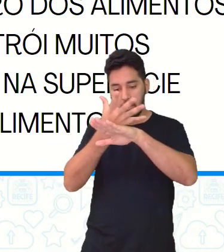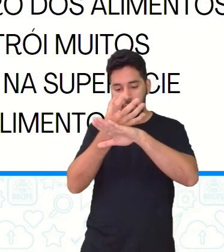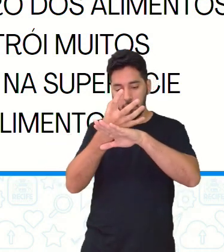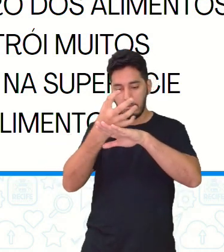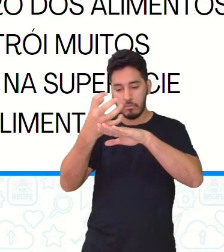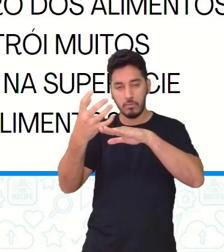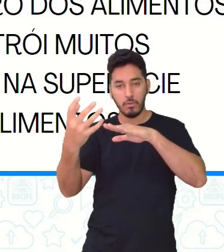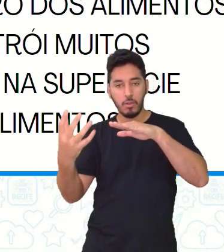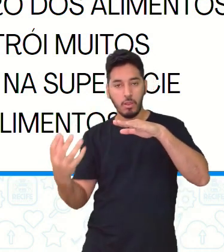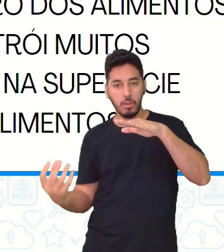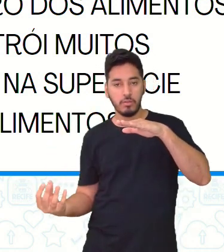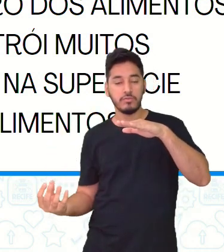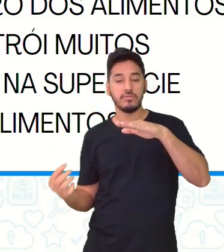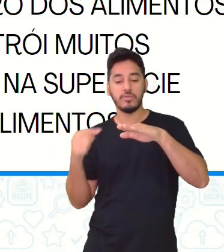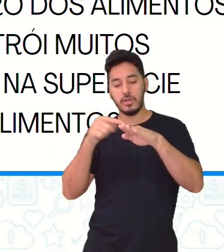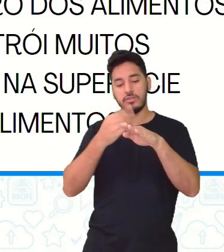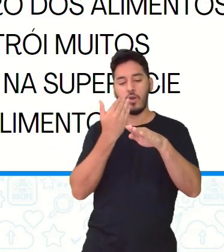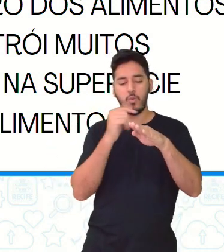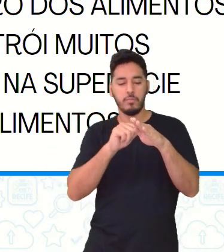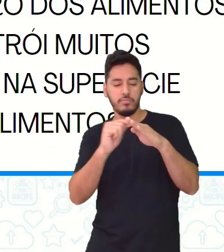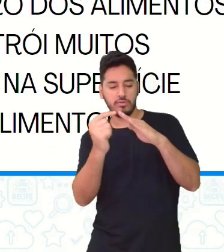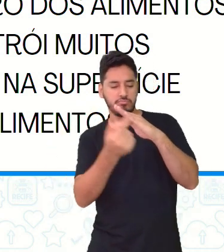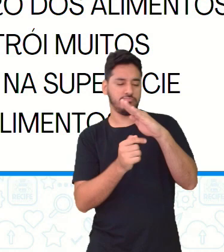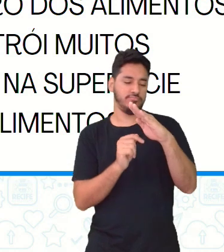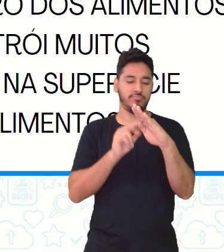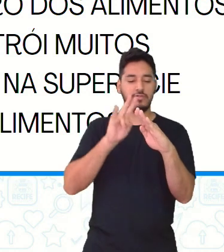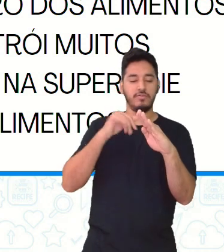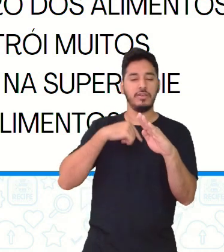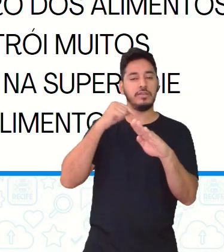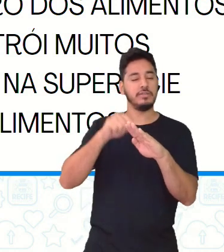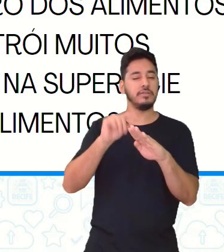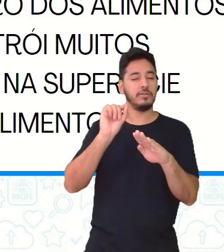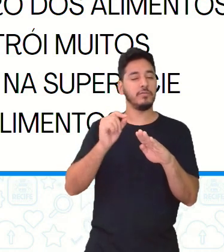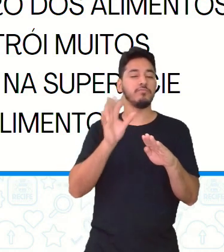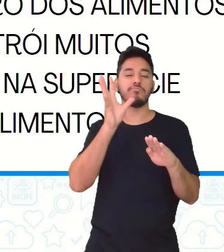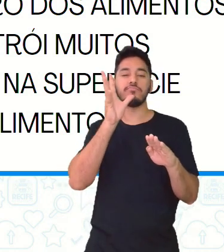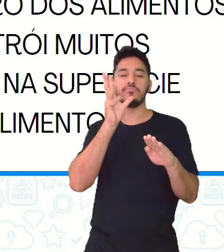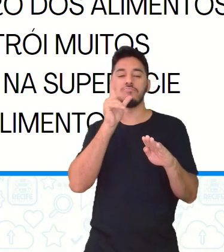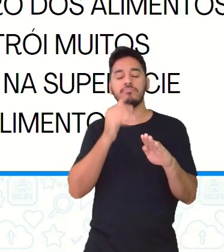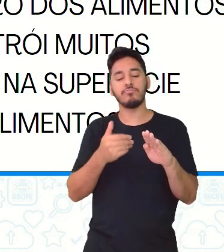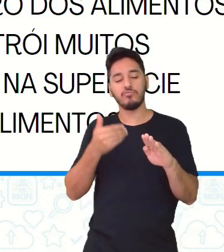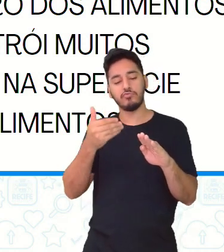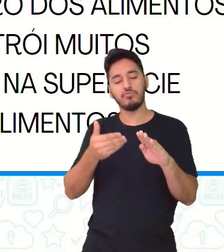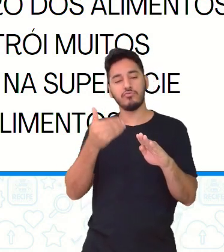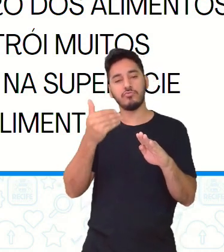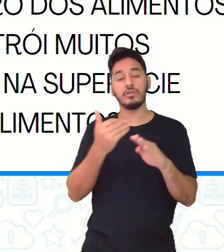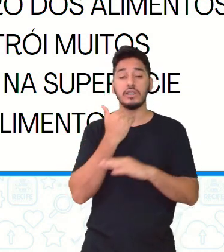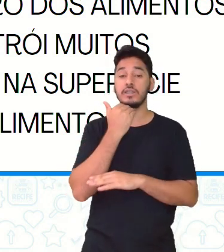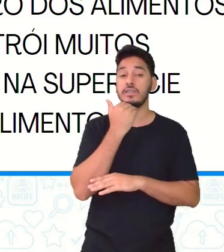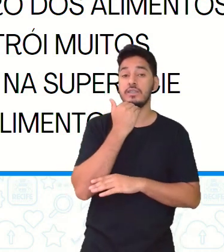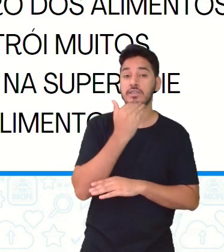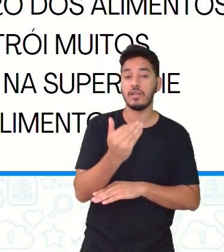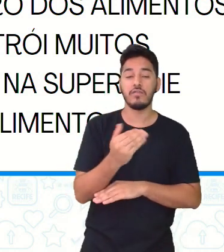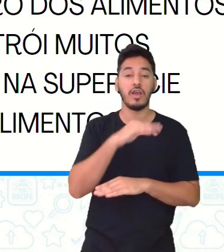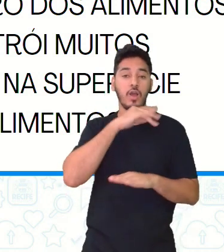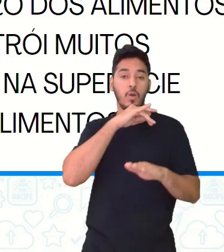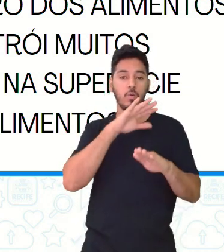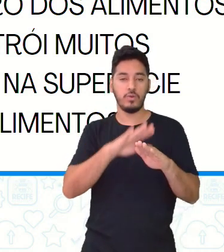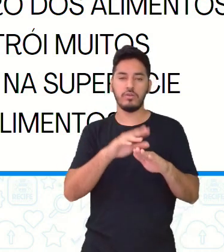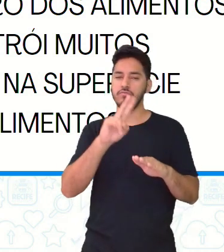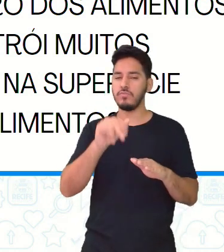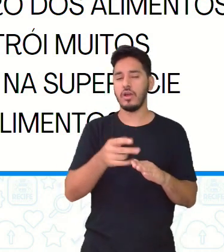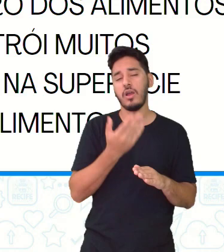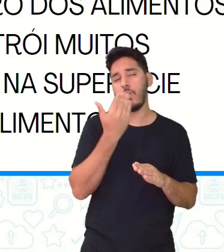esse alimento, dessa forma, ele vai ter uma certa durabilidade sem estragar. Você vai